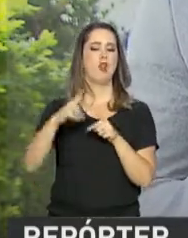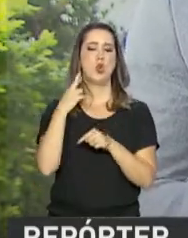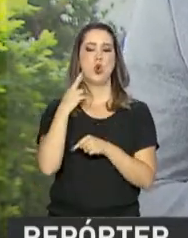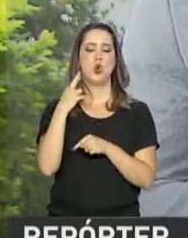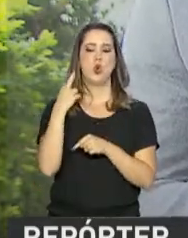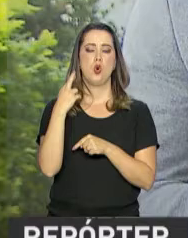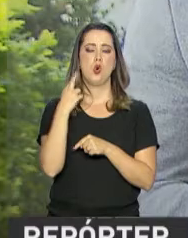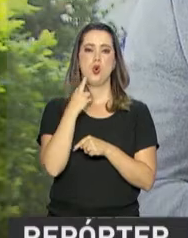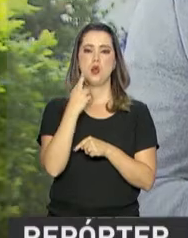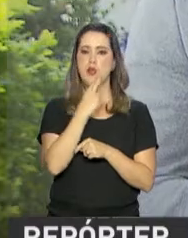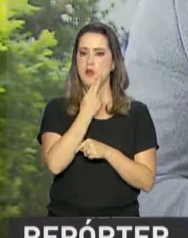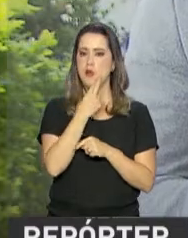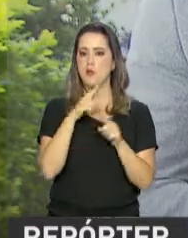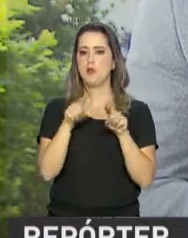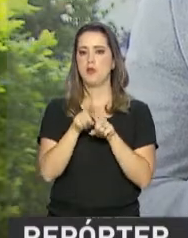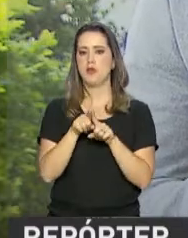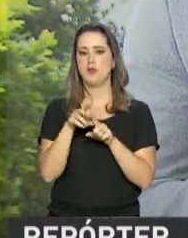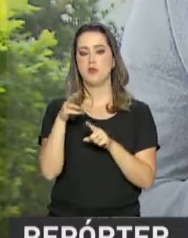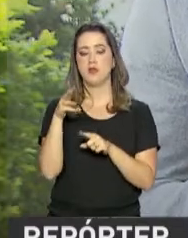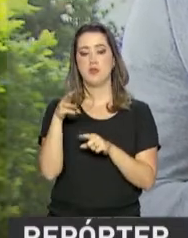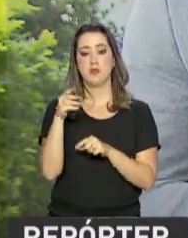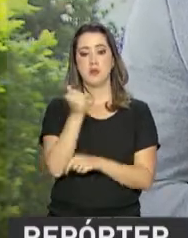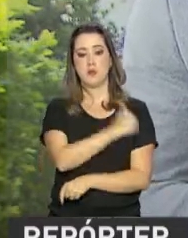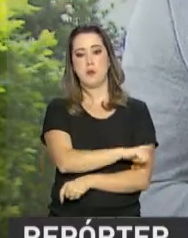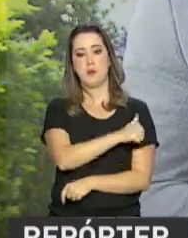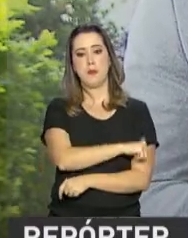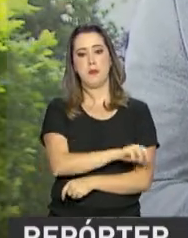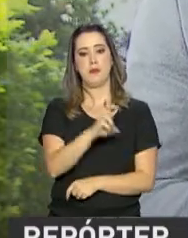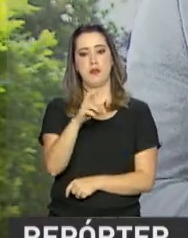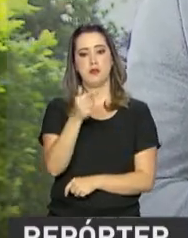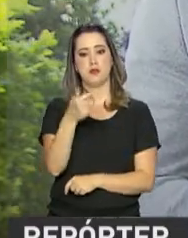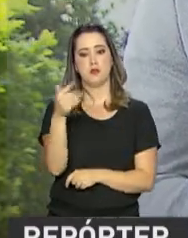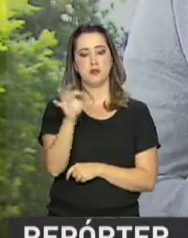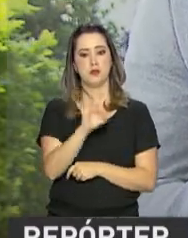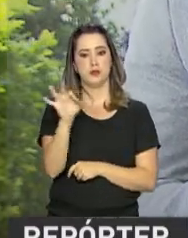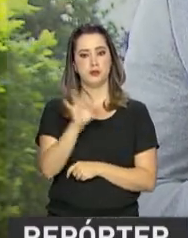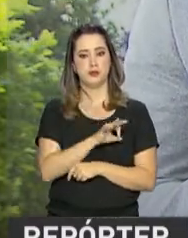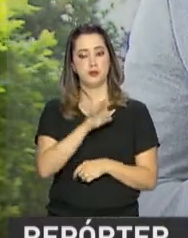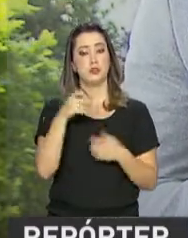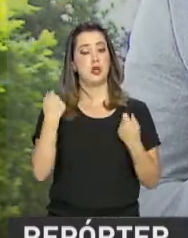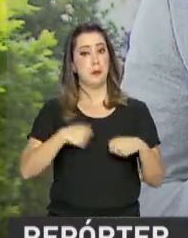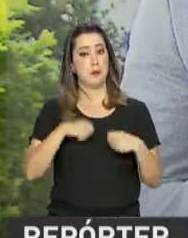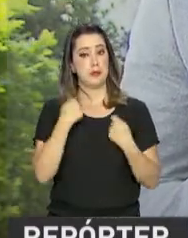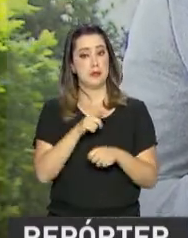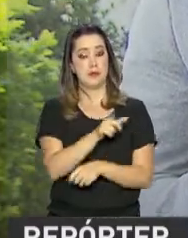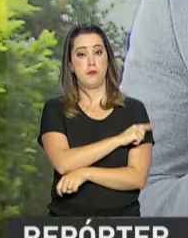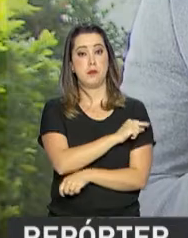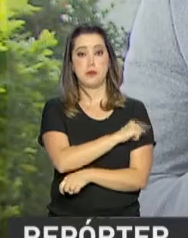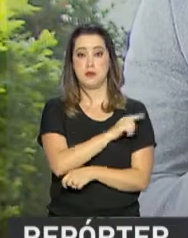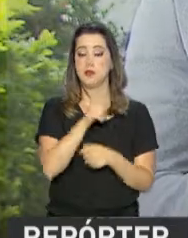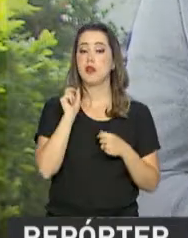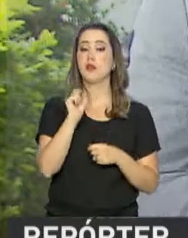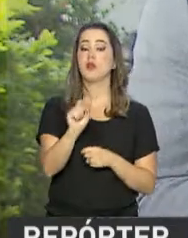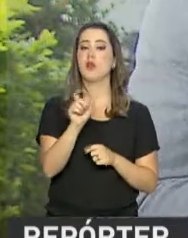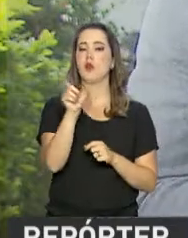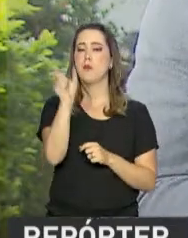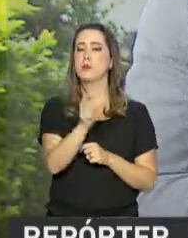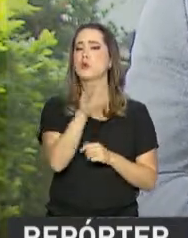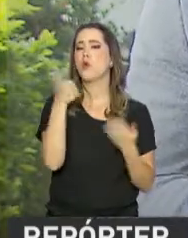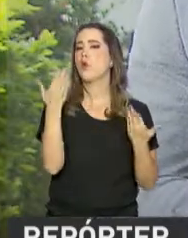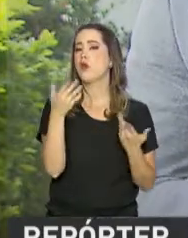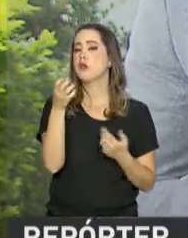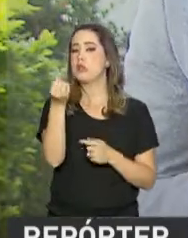com 53% e rio de janeiro com 57 por cento devem receber a dose crianças de seis meses